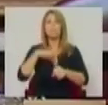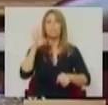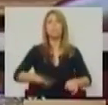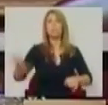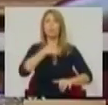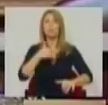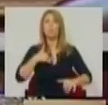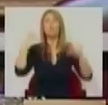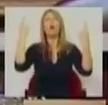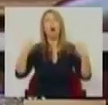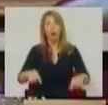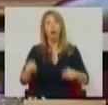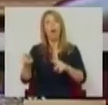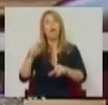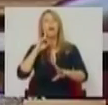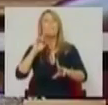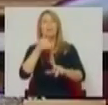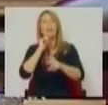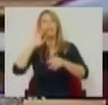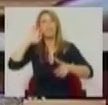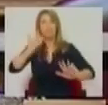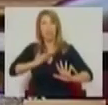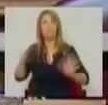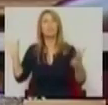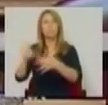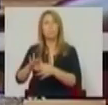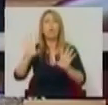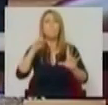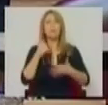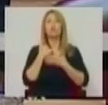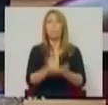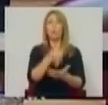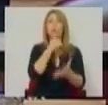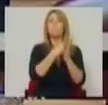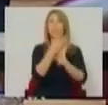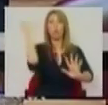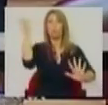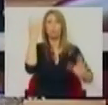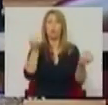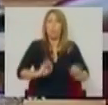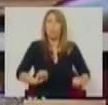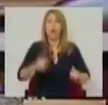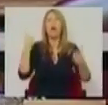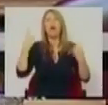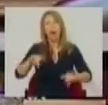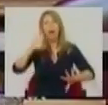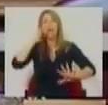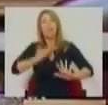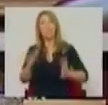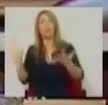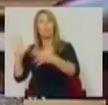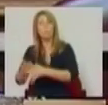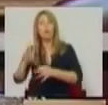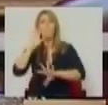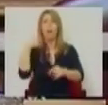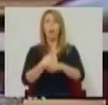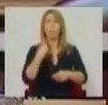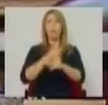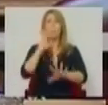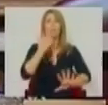para déficit e não há margem para medidas que apoiem mais a cultura. E há margem para déficit, mas mantém-se déficit na justiça. E